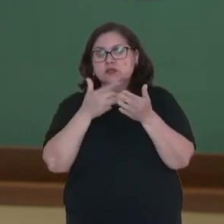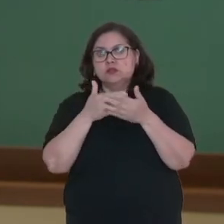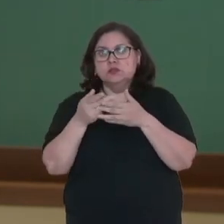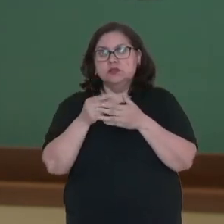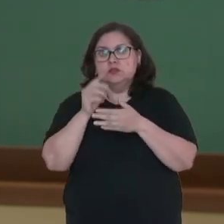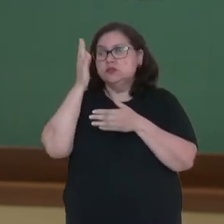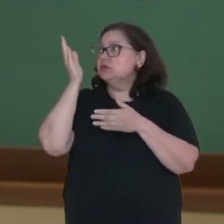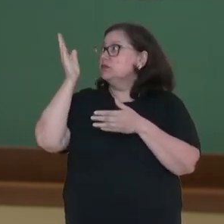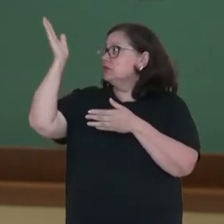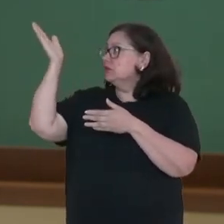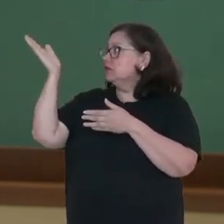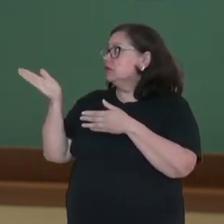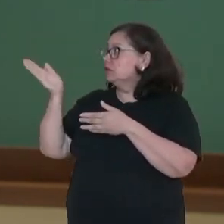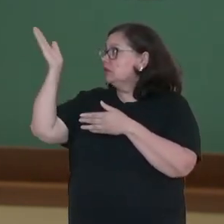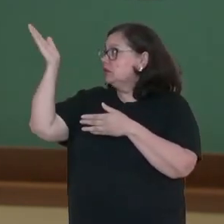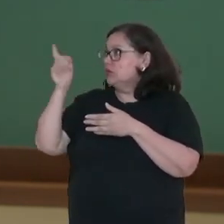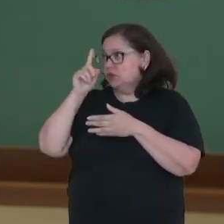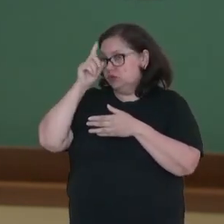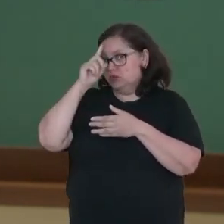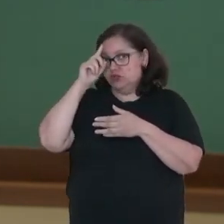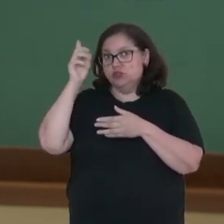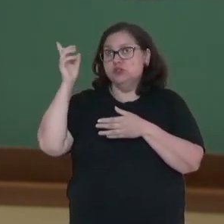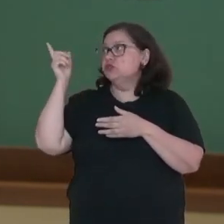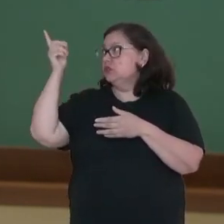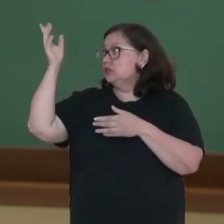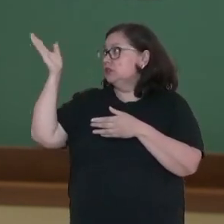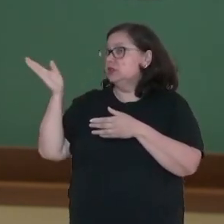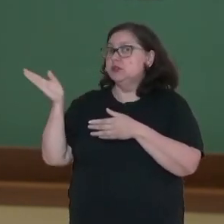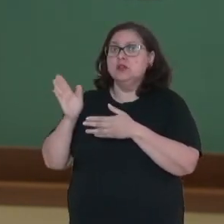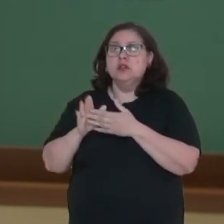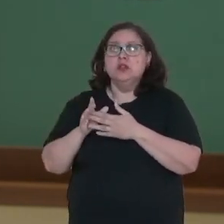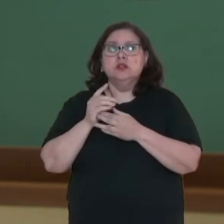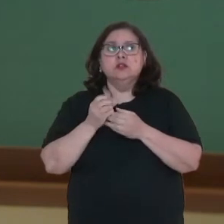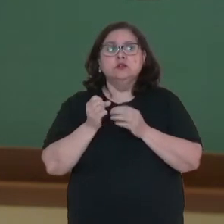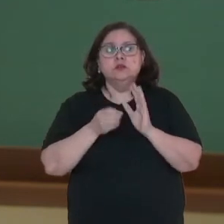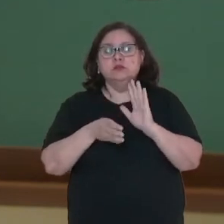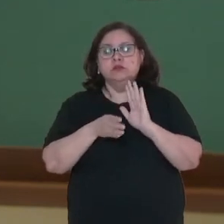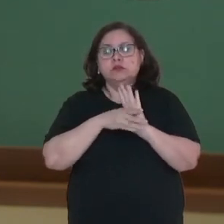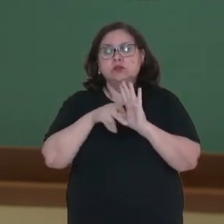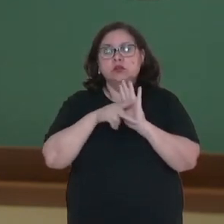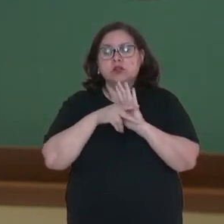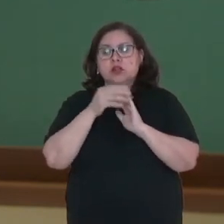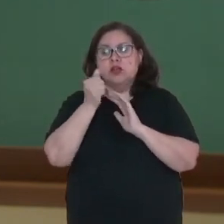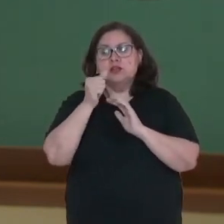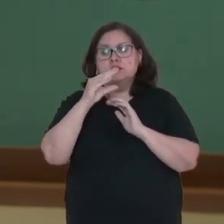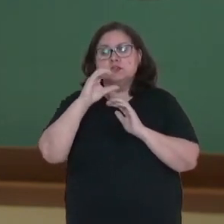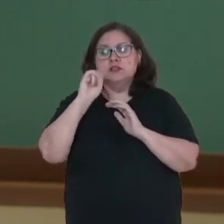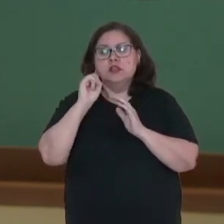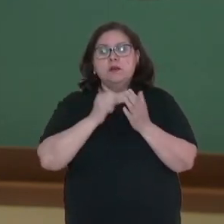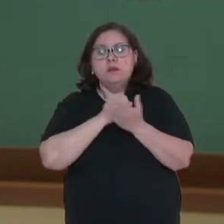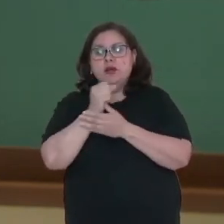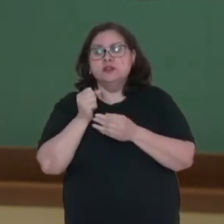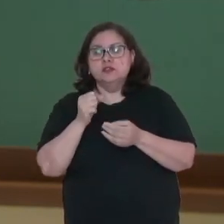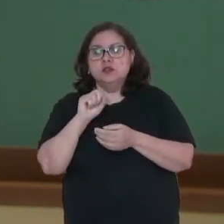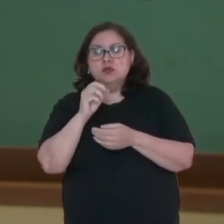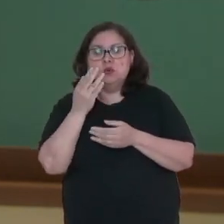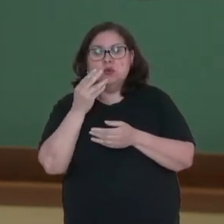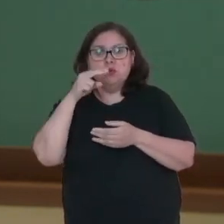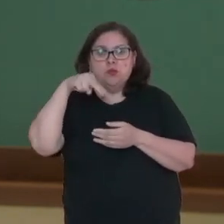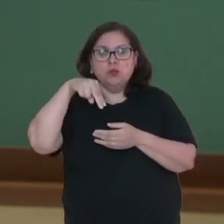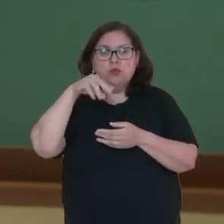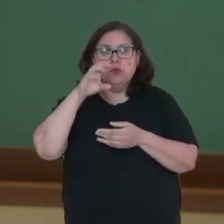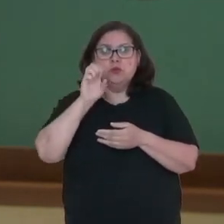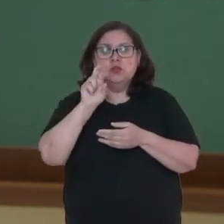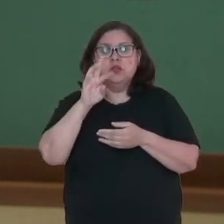a seguir, substâncias do dia a dia, caracterizadas em ácidas, básicas ou neutras. Você